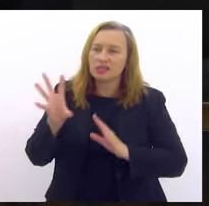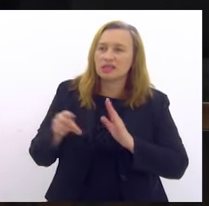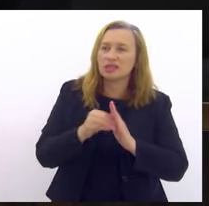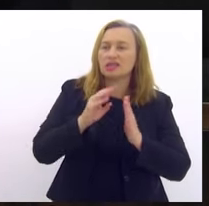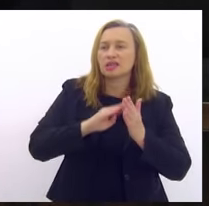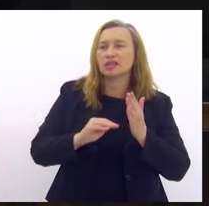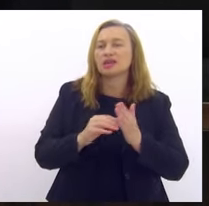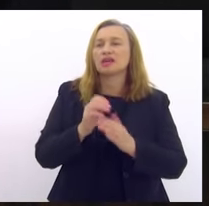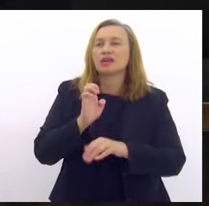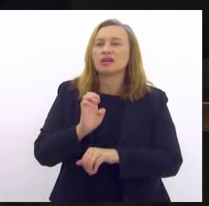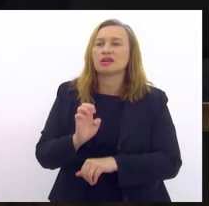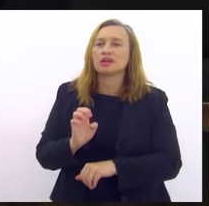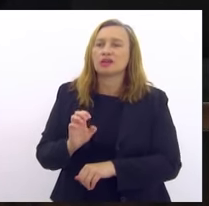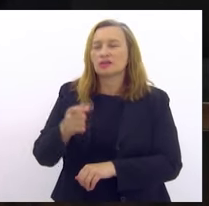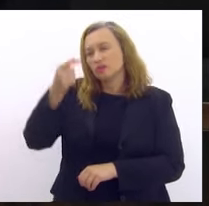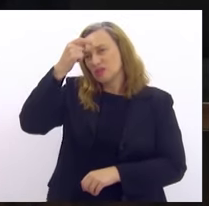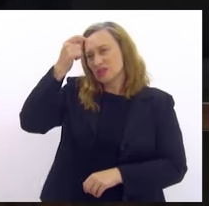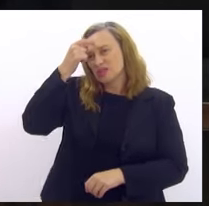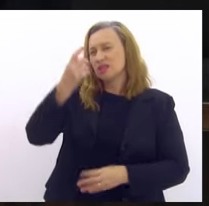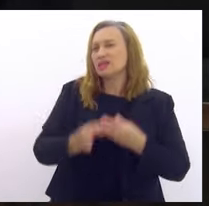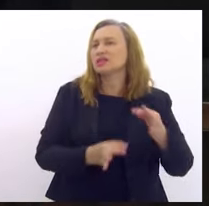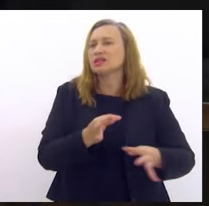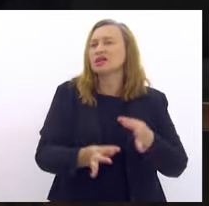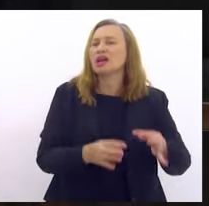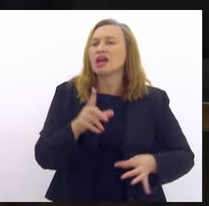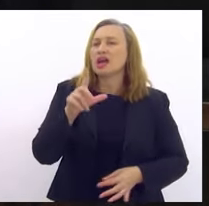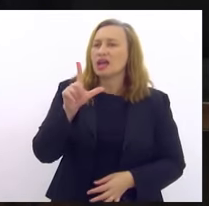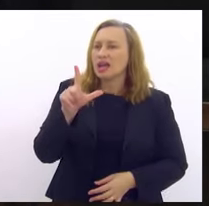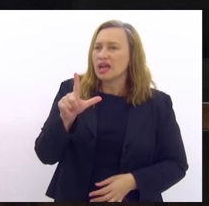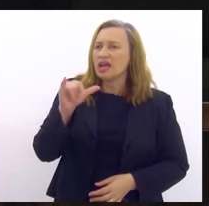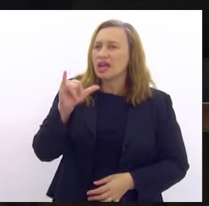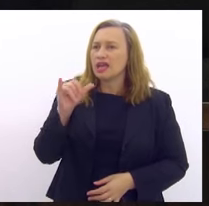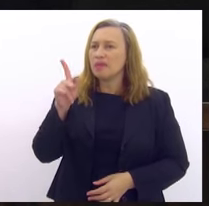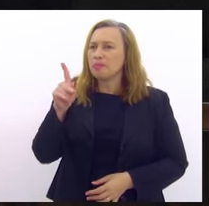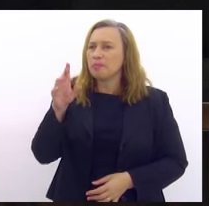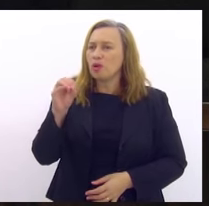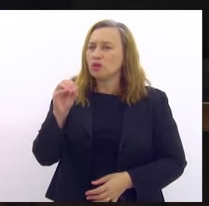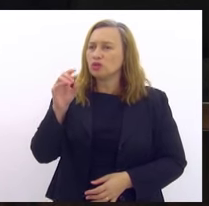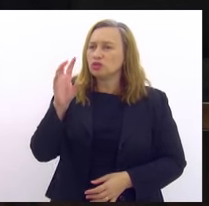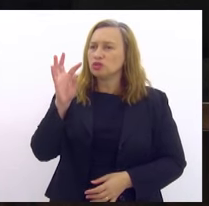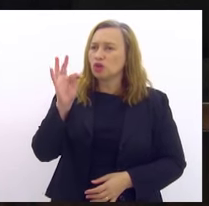conscientização, orientação e tratamento da lipodistrofia, síndrome de